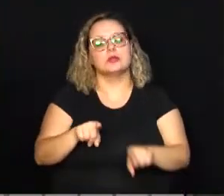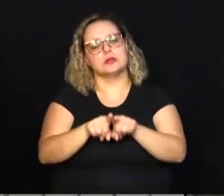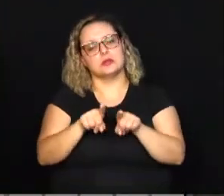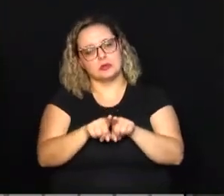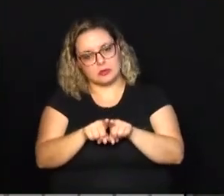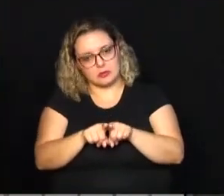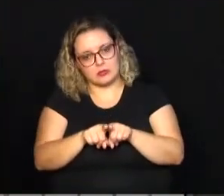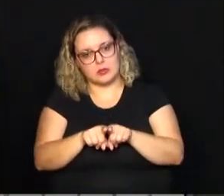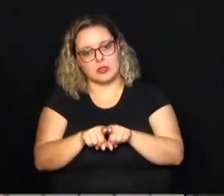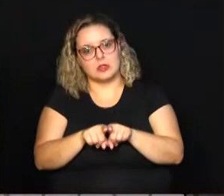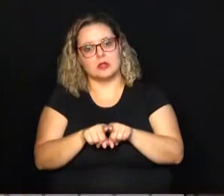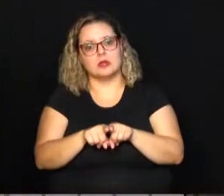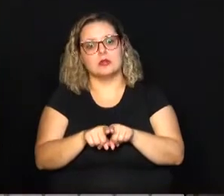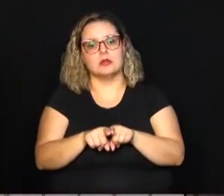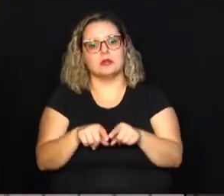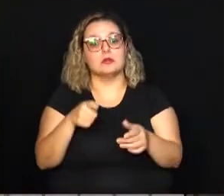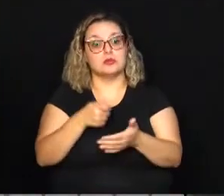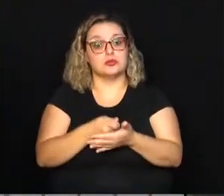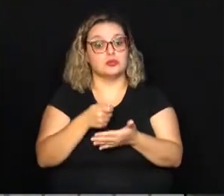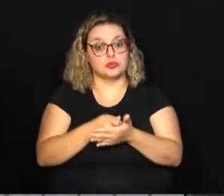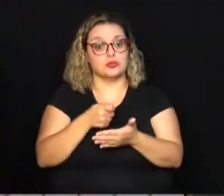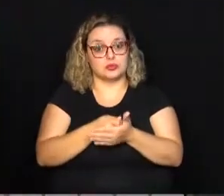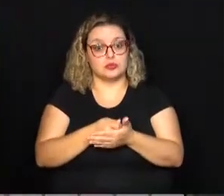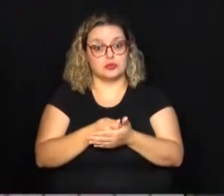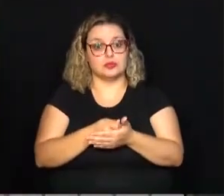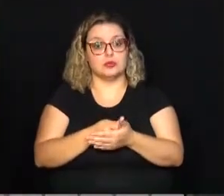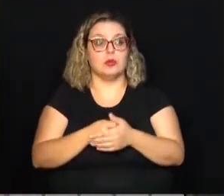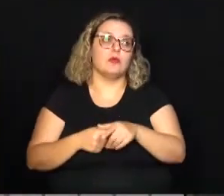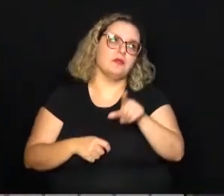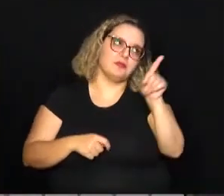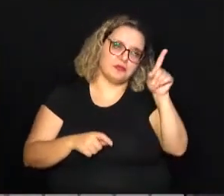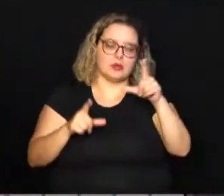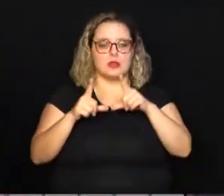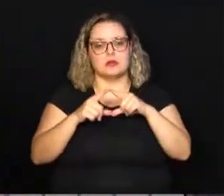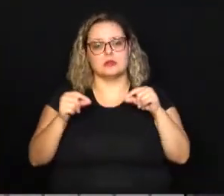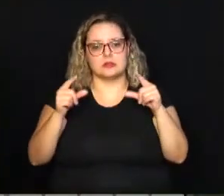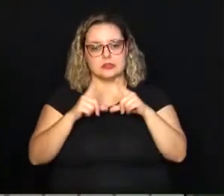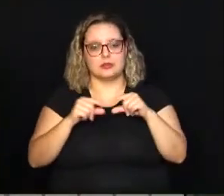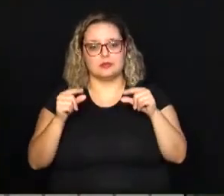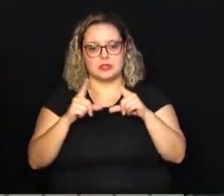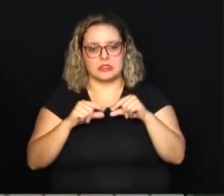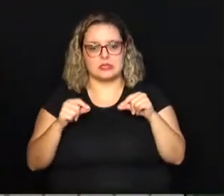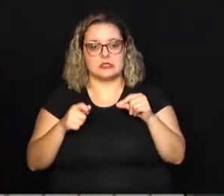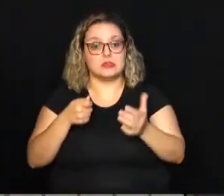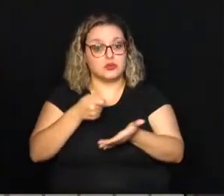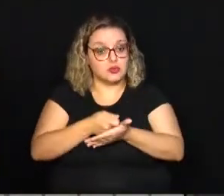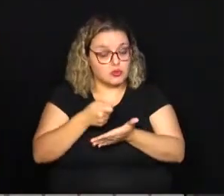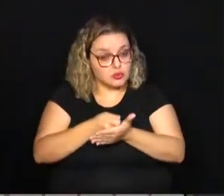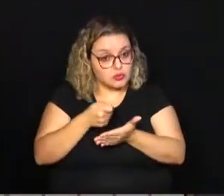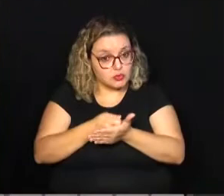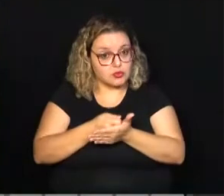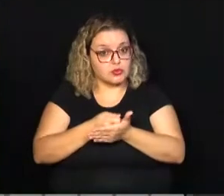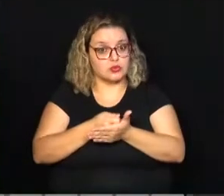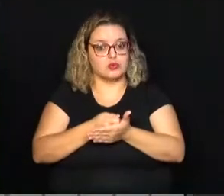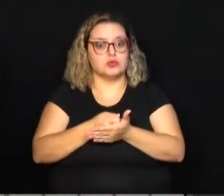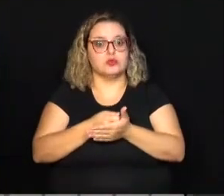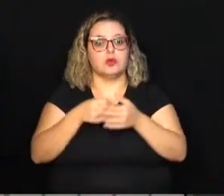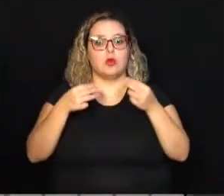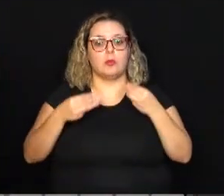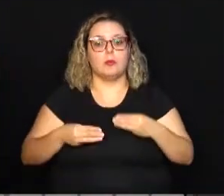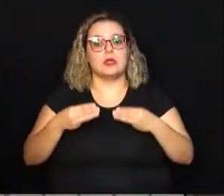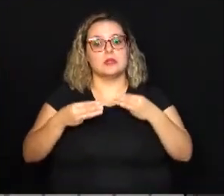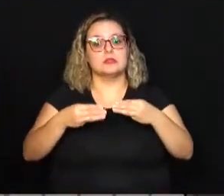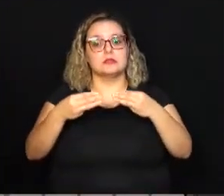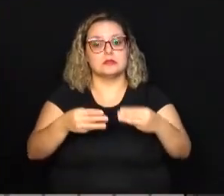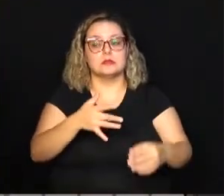nós que a gente vá até Brasília pressionar o Ministério da